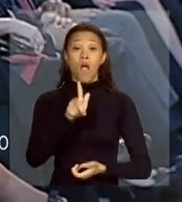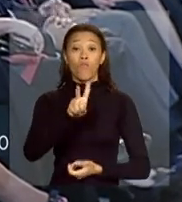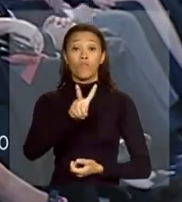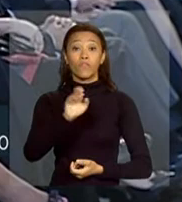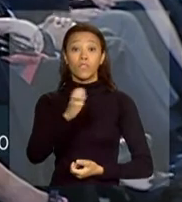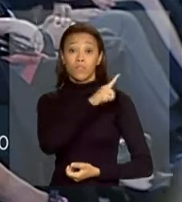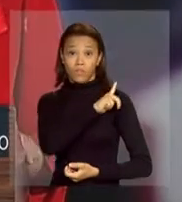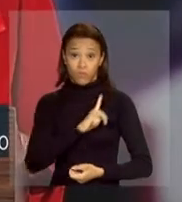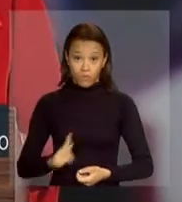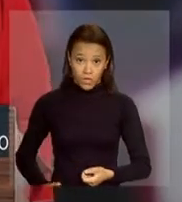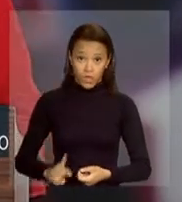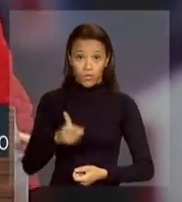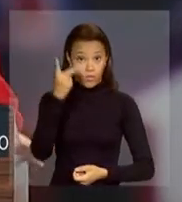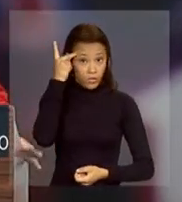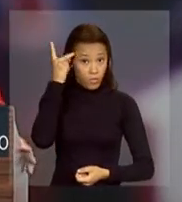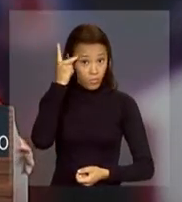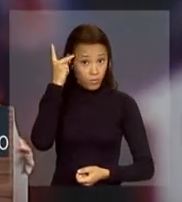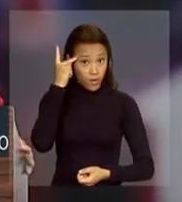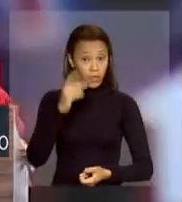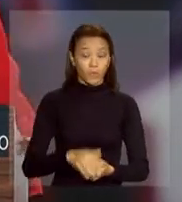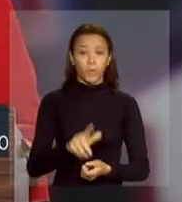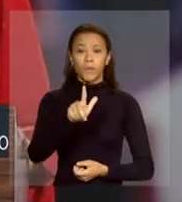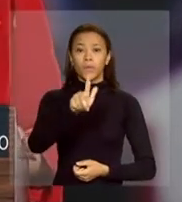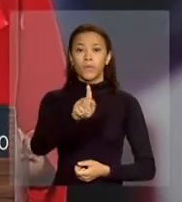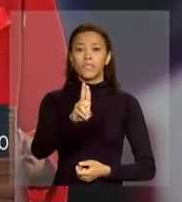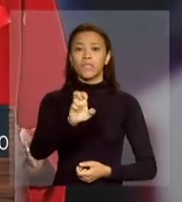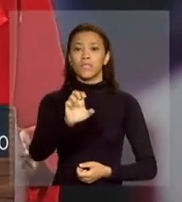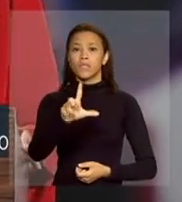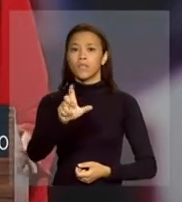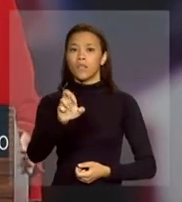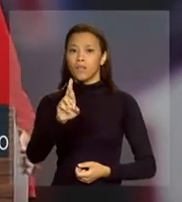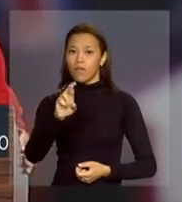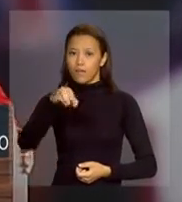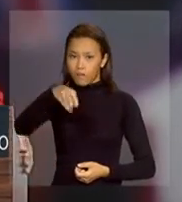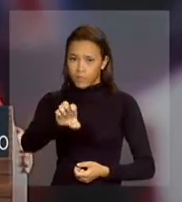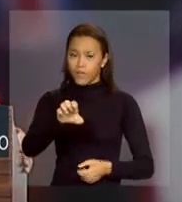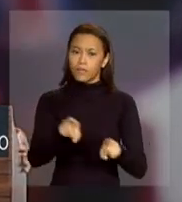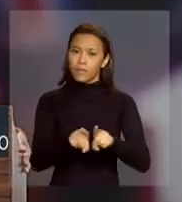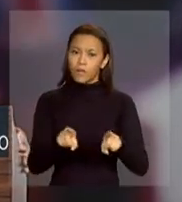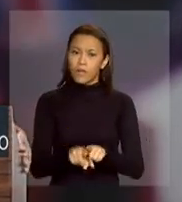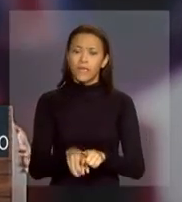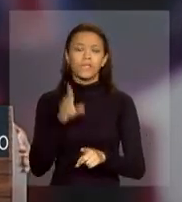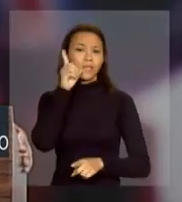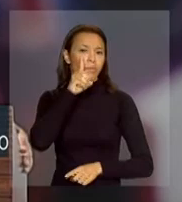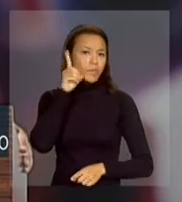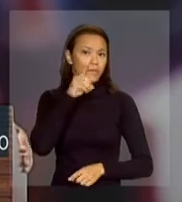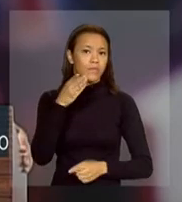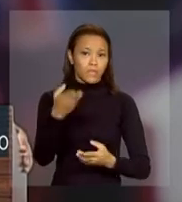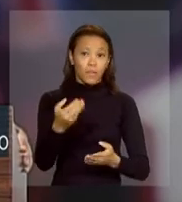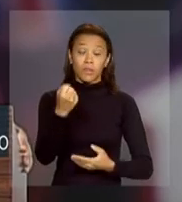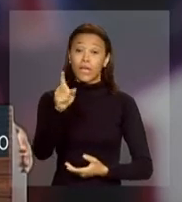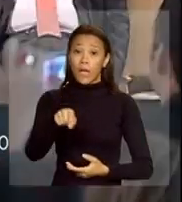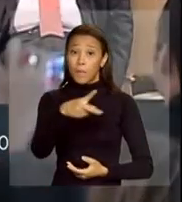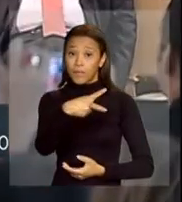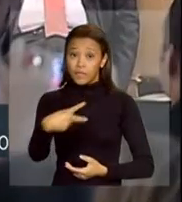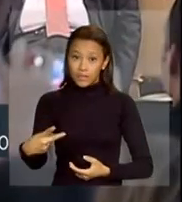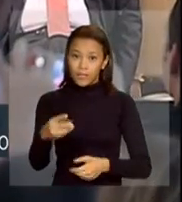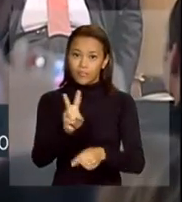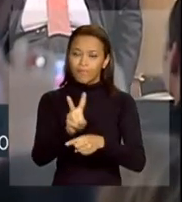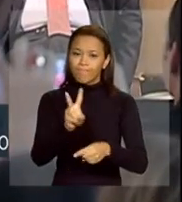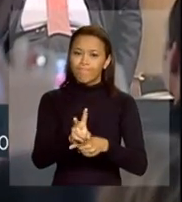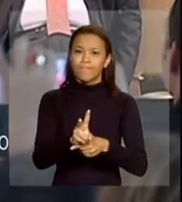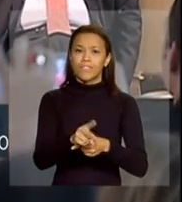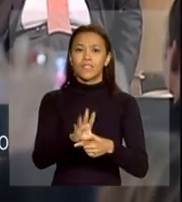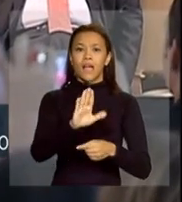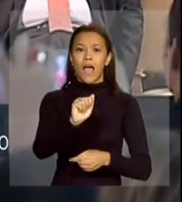de São Paulo Guilherme afif Domingos Deputado Celso Giglio Presidente interino